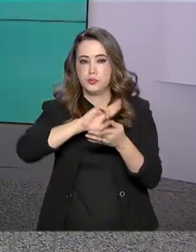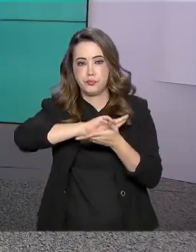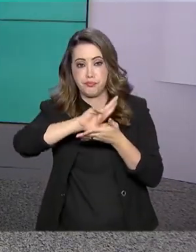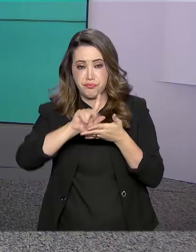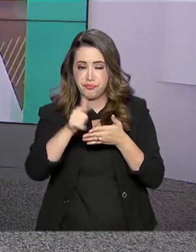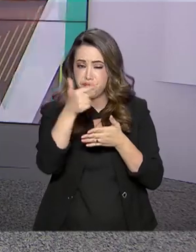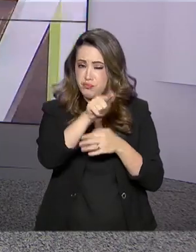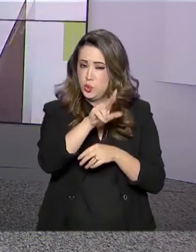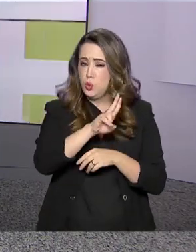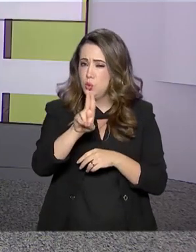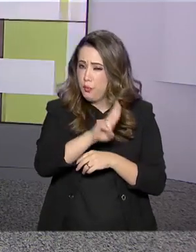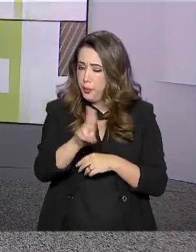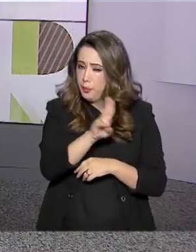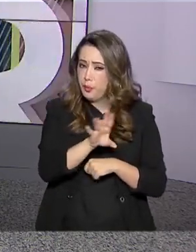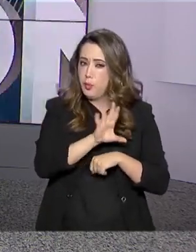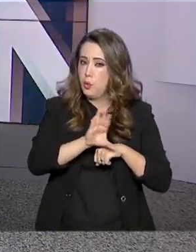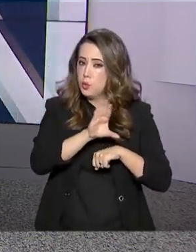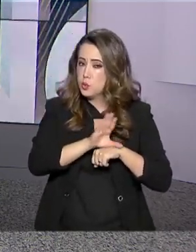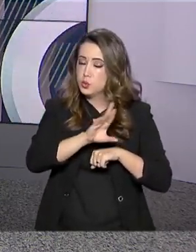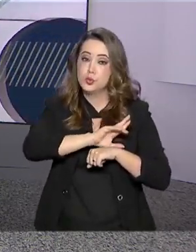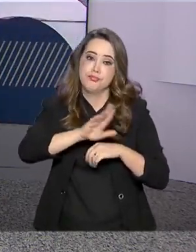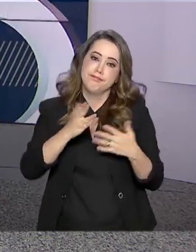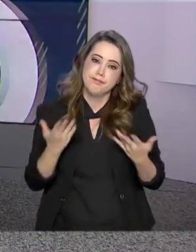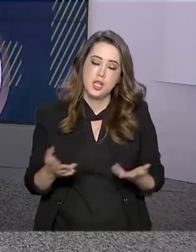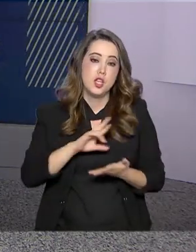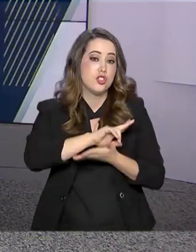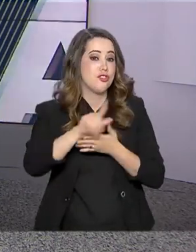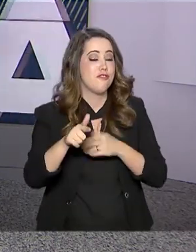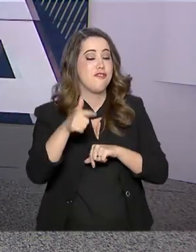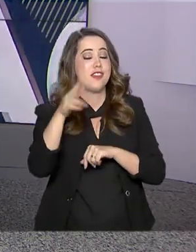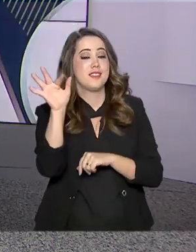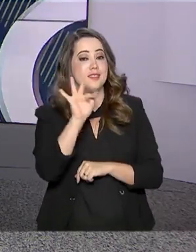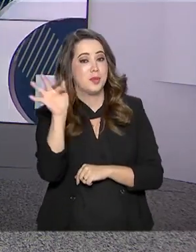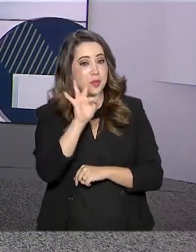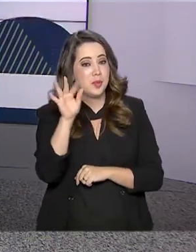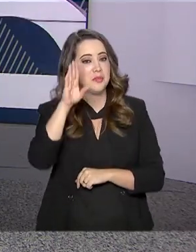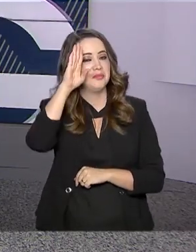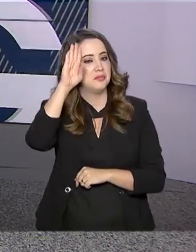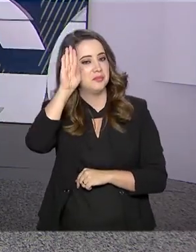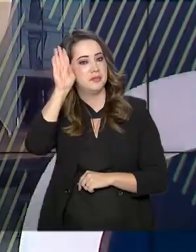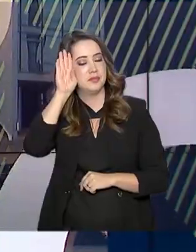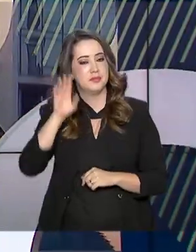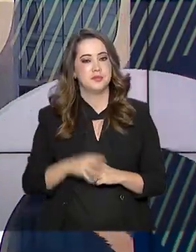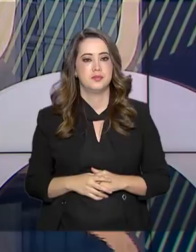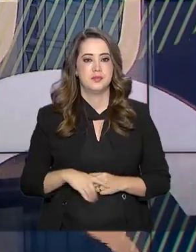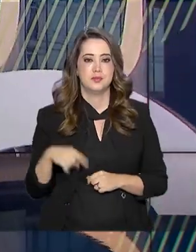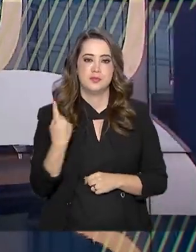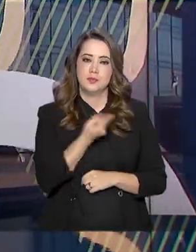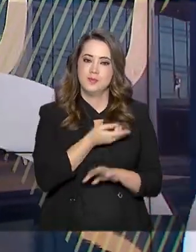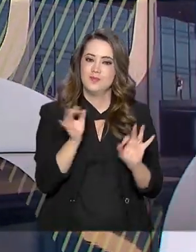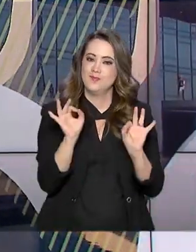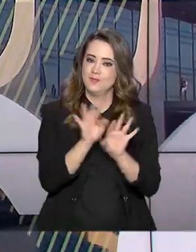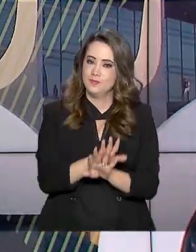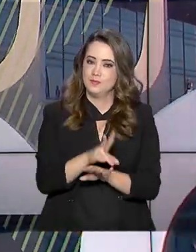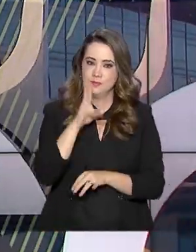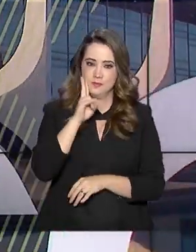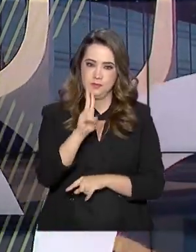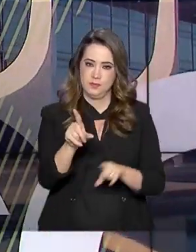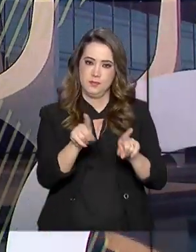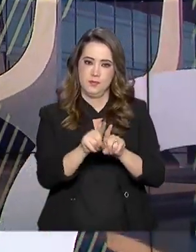e administração em várias instituições de ensino superior e nós ficamos por aqui